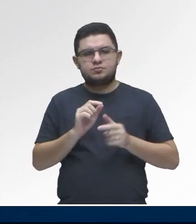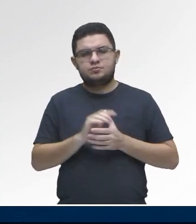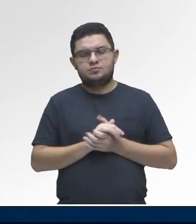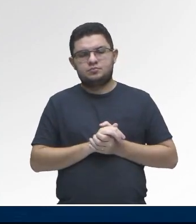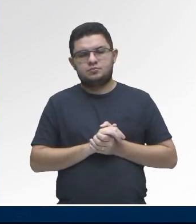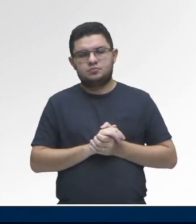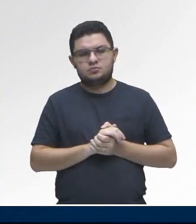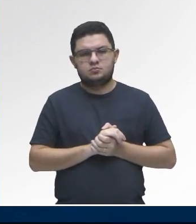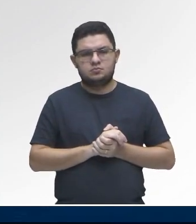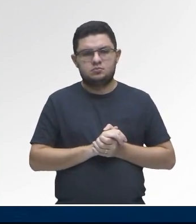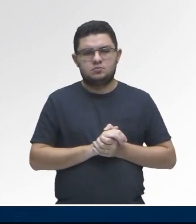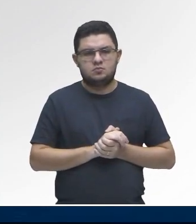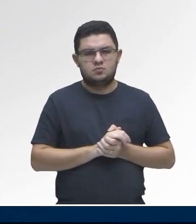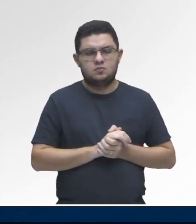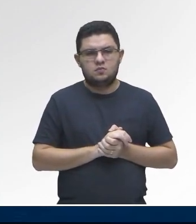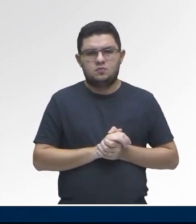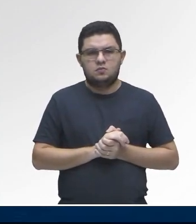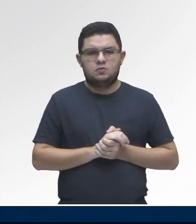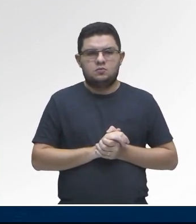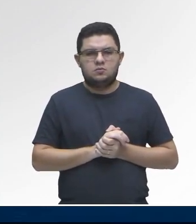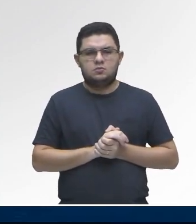Vamos resolver ele de duas formas.